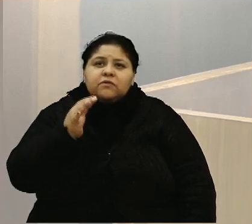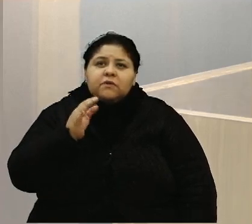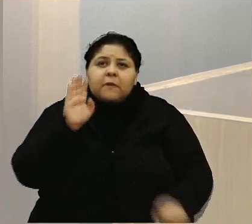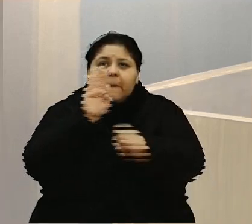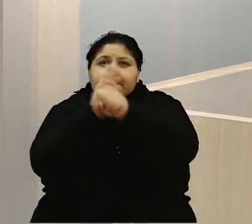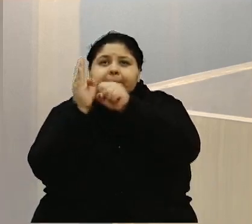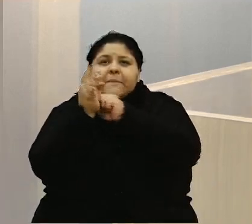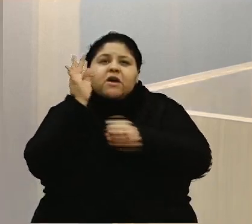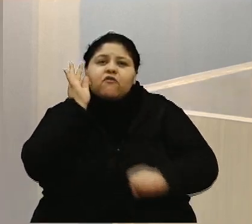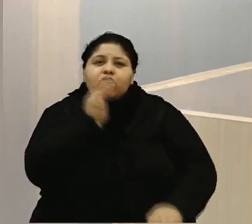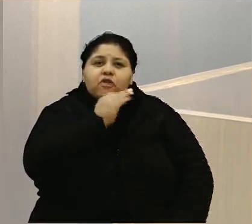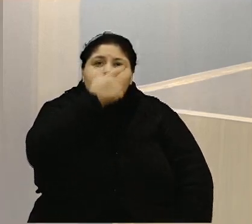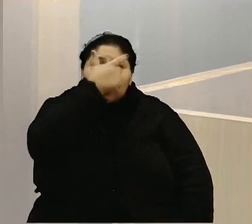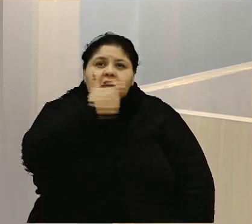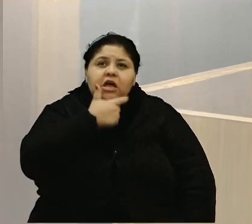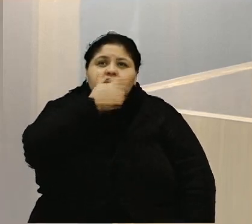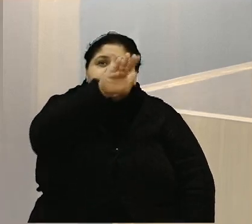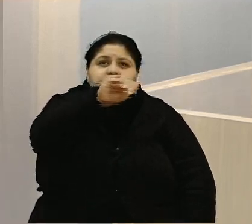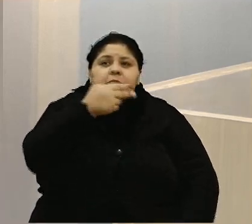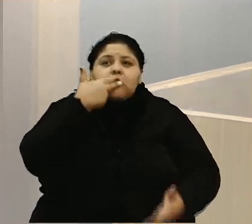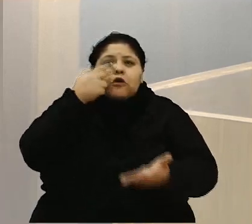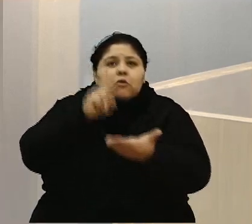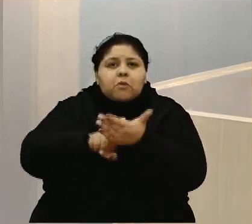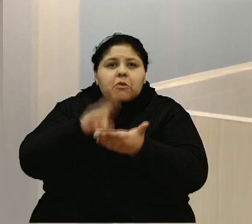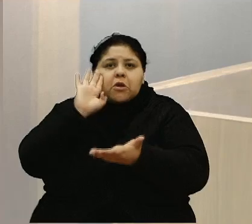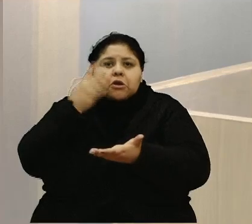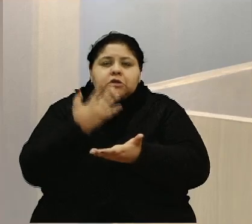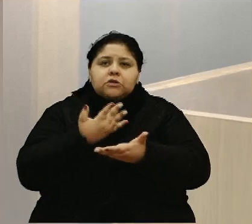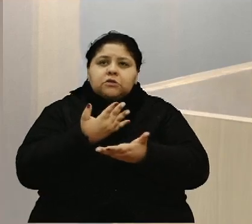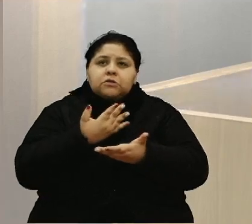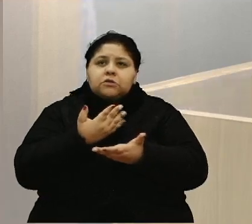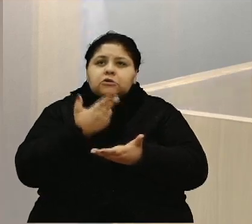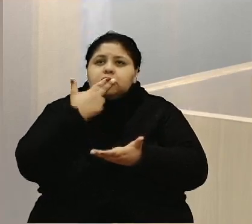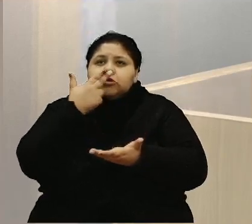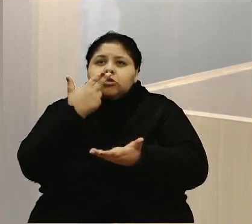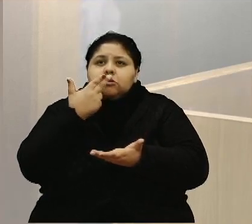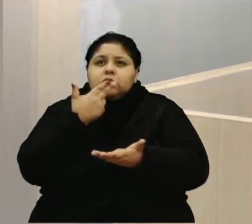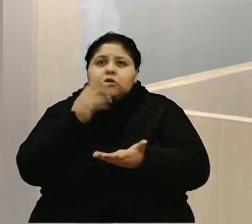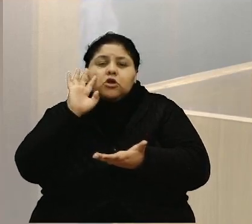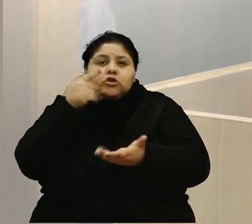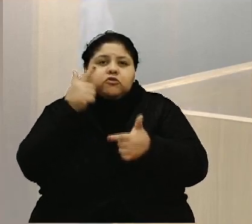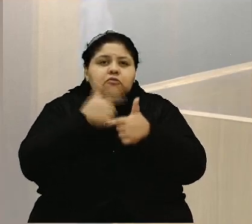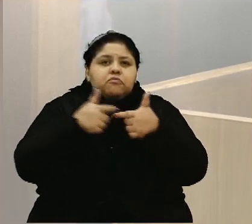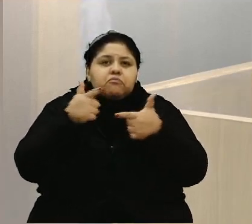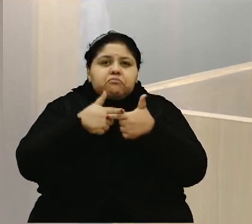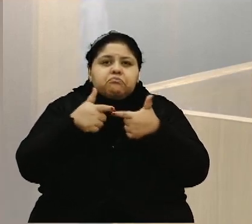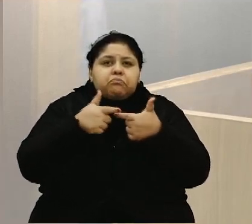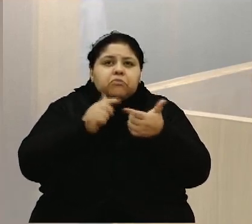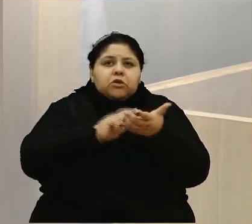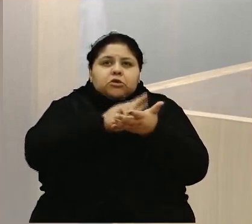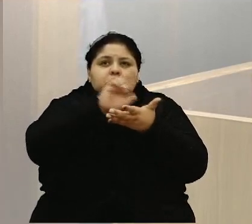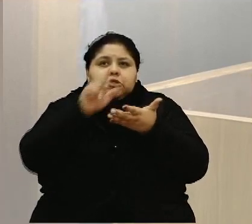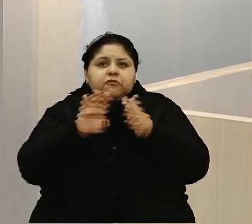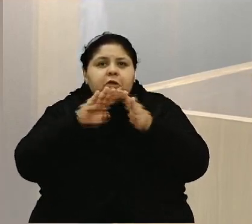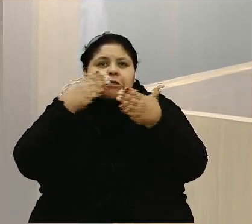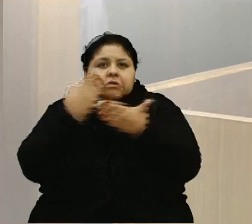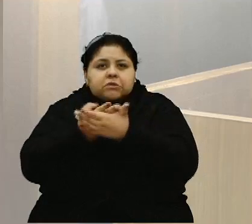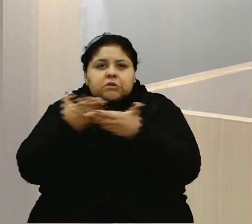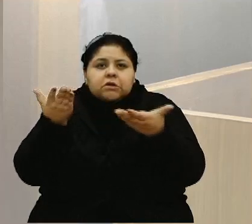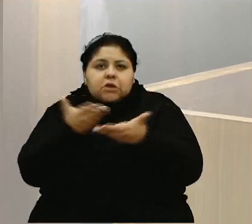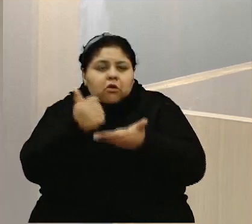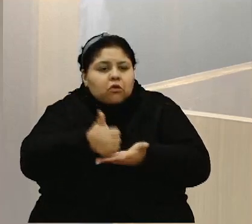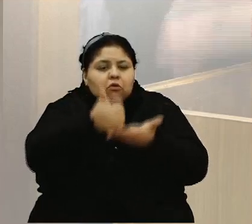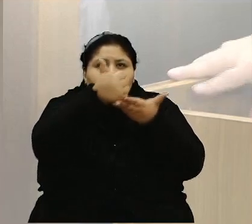Gladys. Eu acho que eu vou chamar o Neri para resolver o Planalto, porque ele resolveu o muro do imigrante, resolveu o Alexandre Zátera. Vamos ter que contar com alguém,